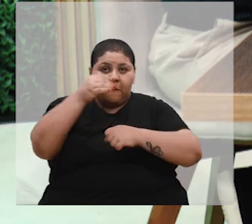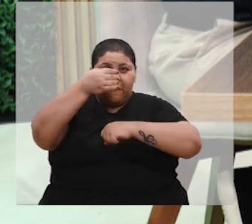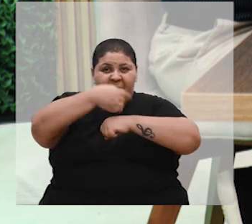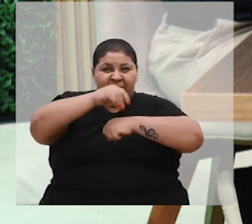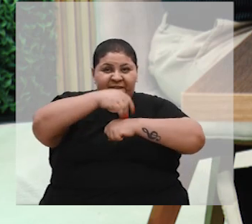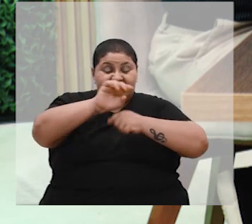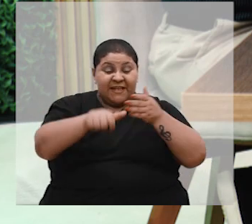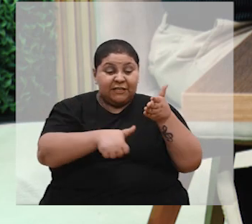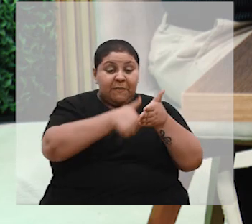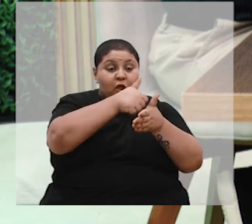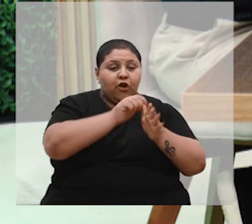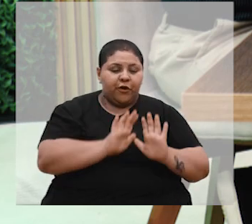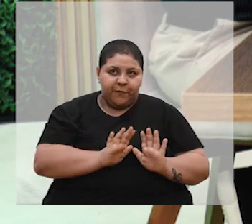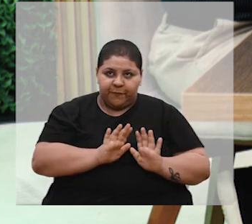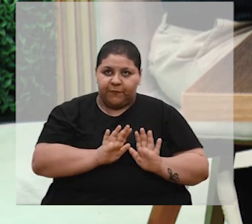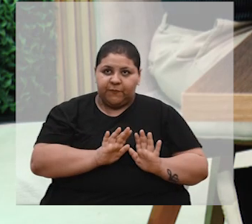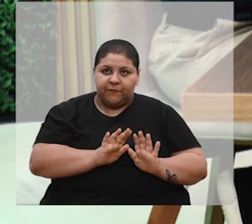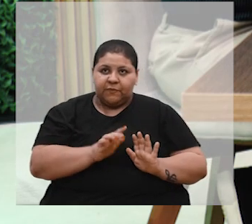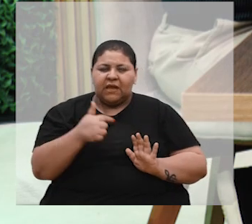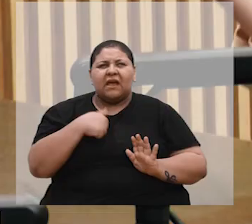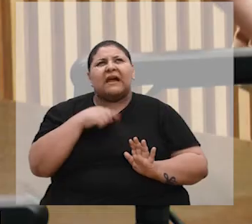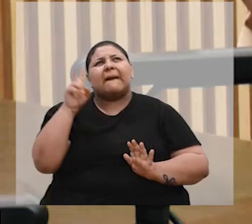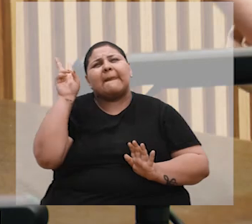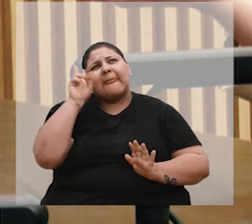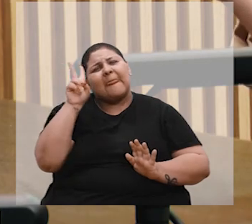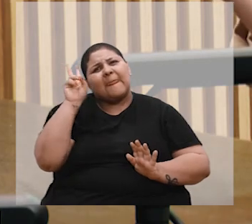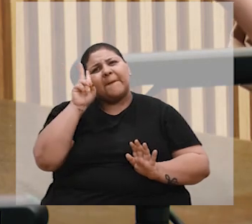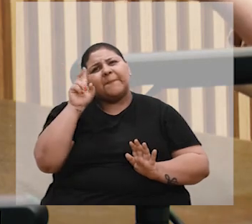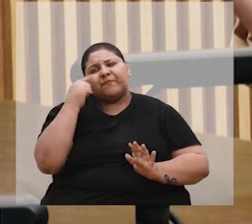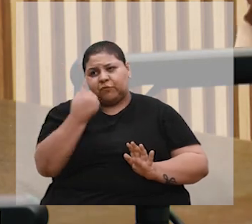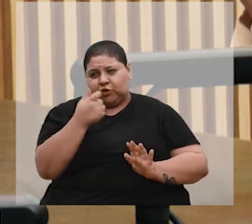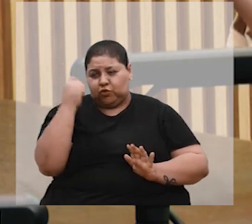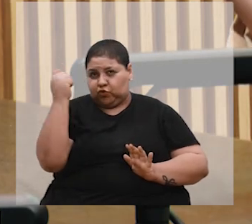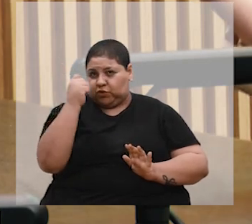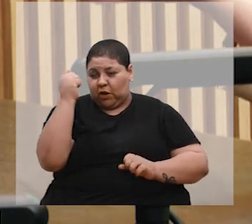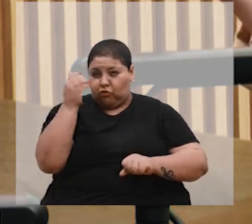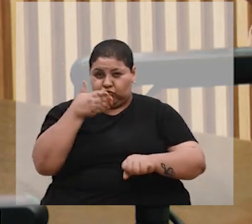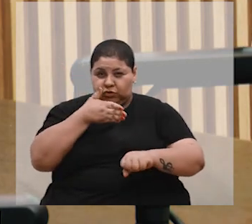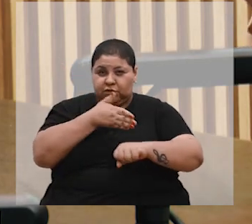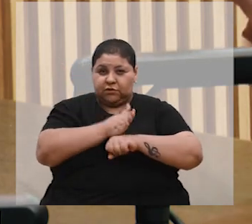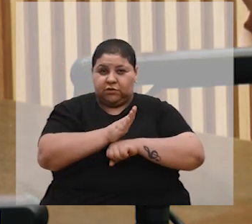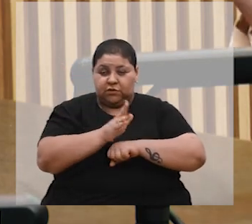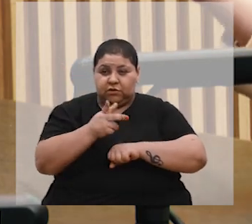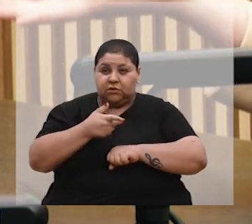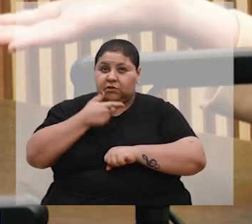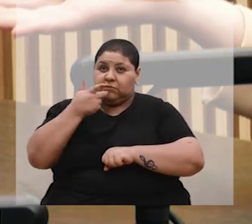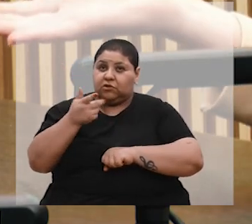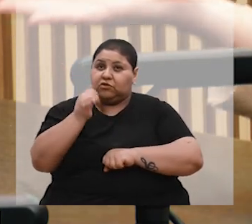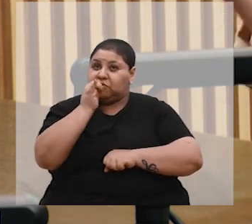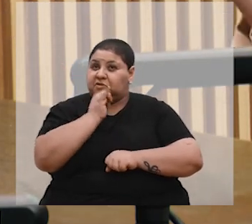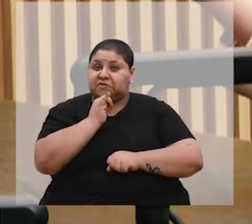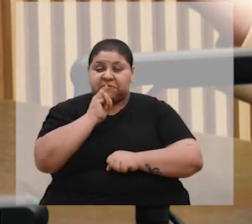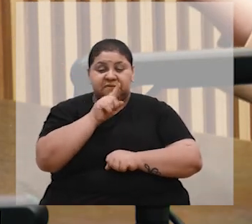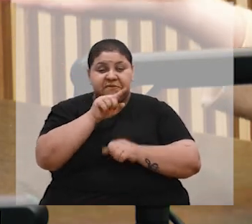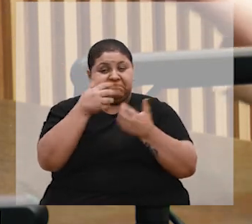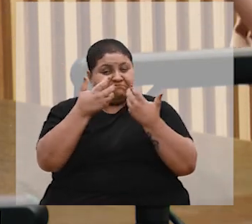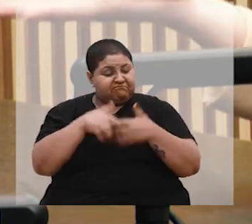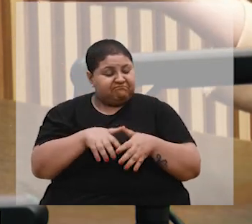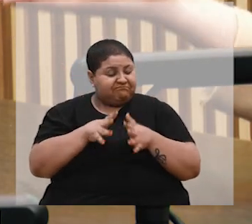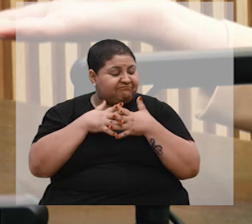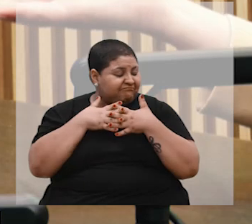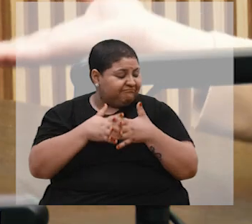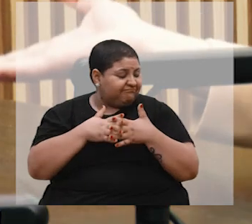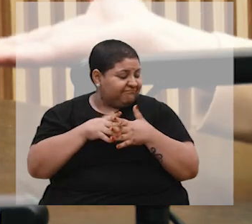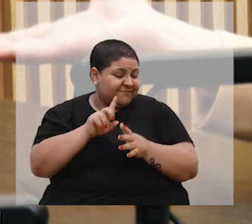aprimoramentos que foram feitos. Bom, eu recordo de um dos gaúchos que participou dizendo assim: nossos testes não funcionaram, frustrante,